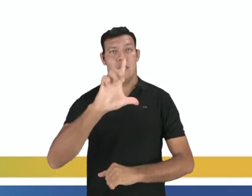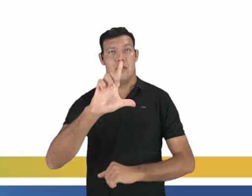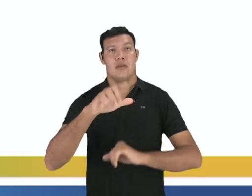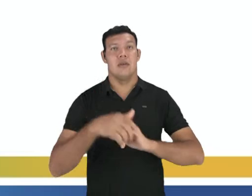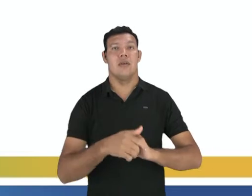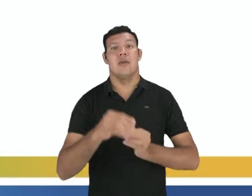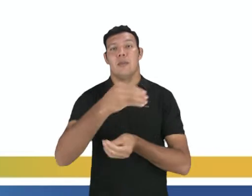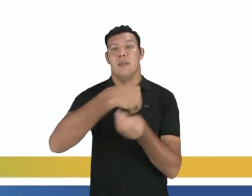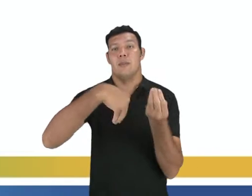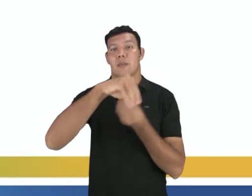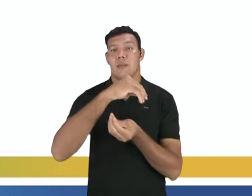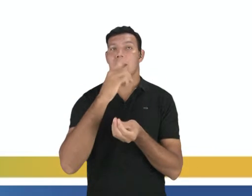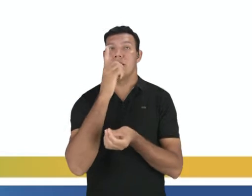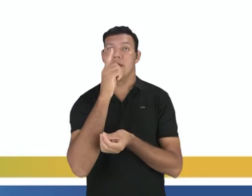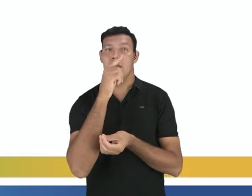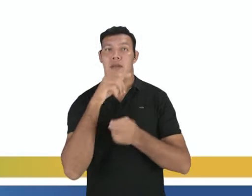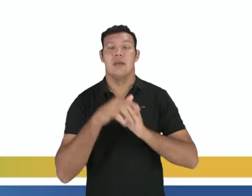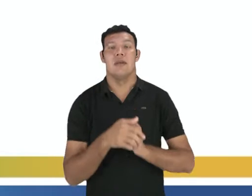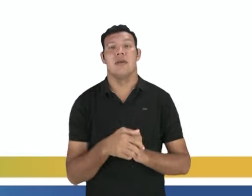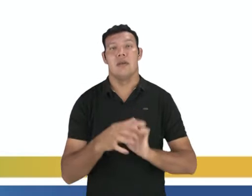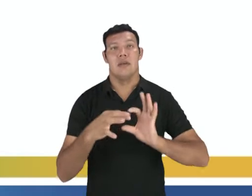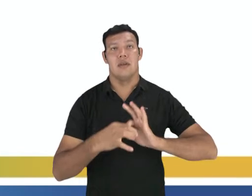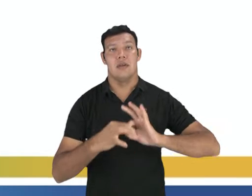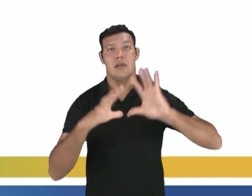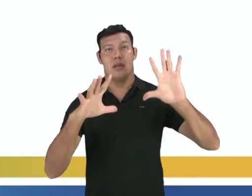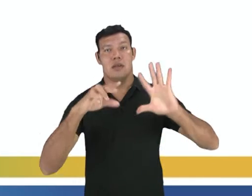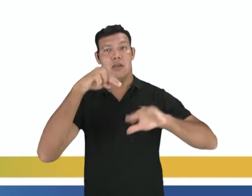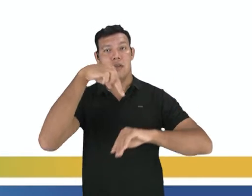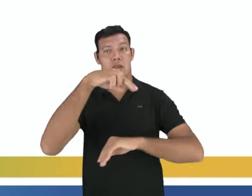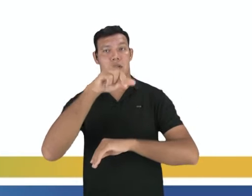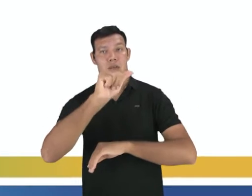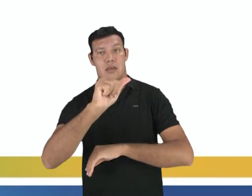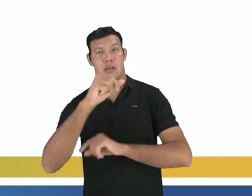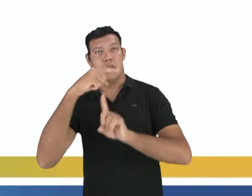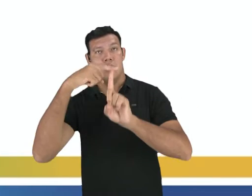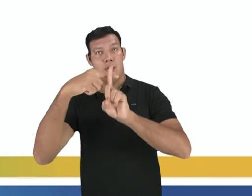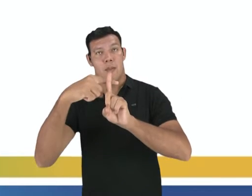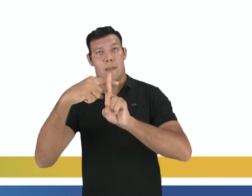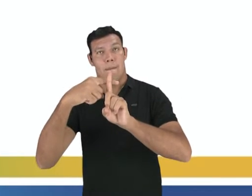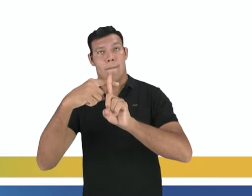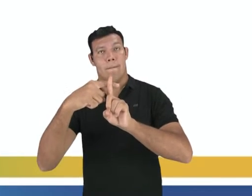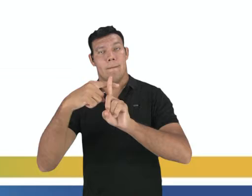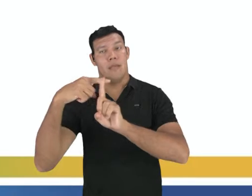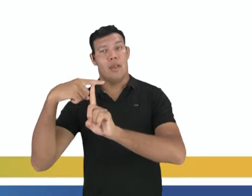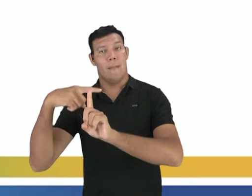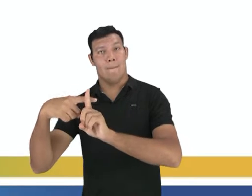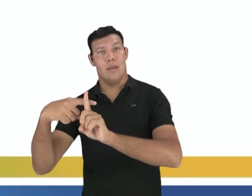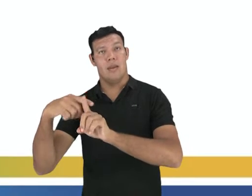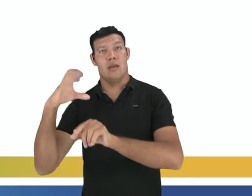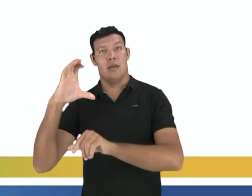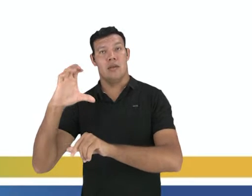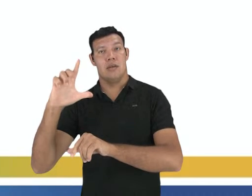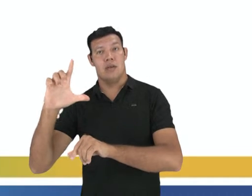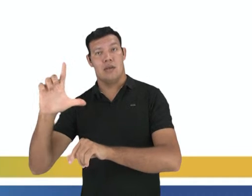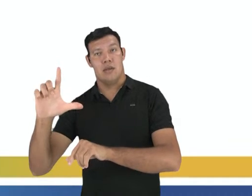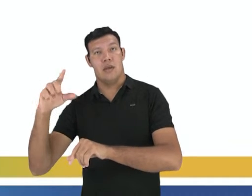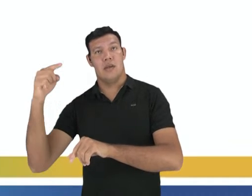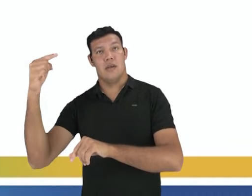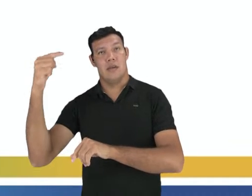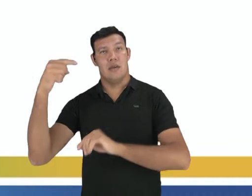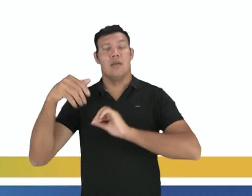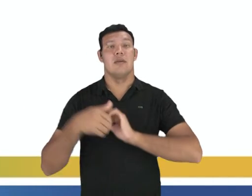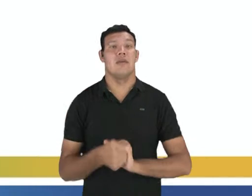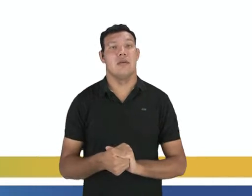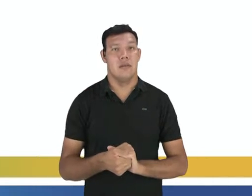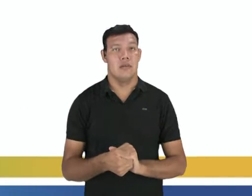em água, liberando Na+ e Cl- aquoso. Então, vamos ver aqui nessa imagem? Nós temos aqui